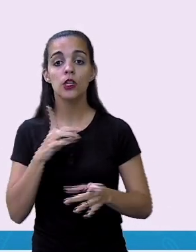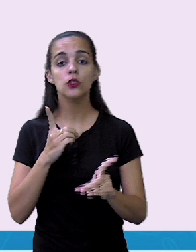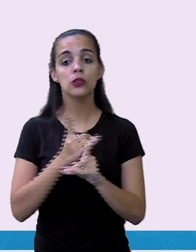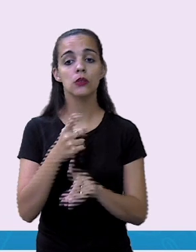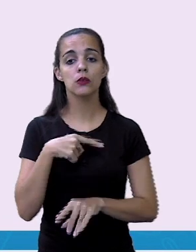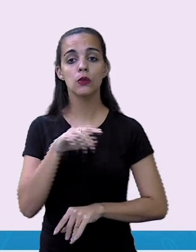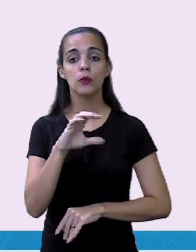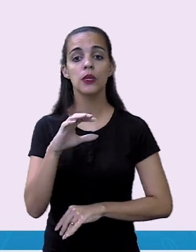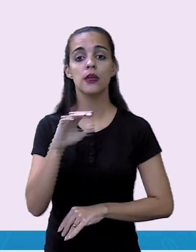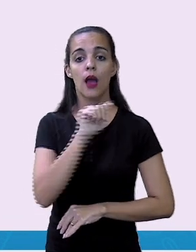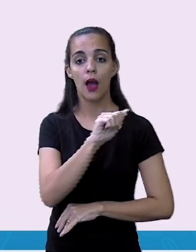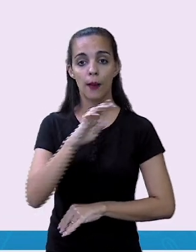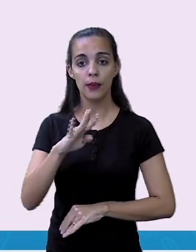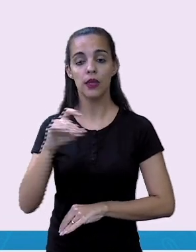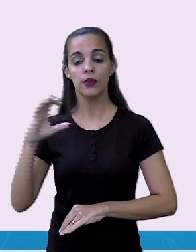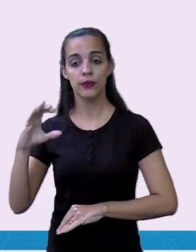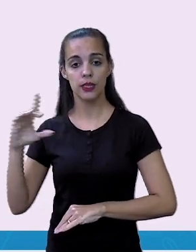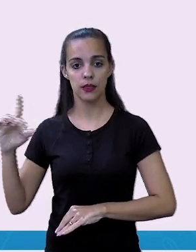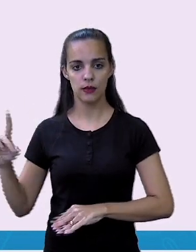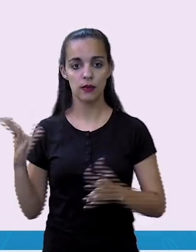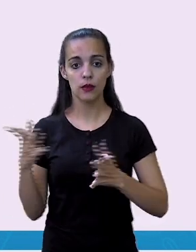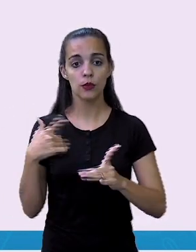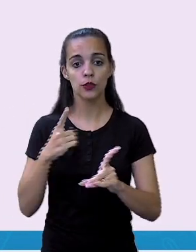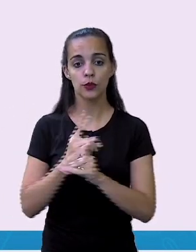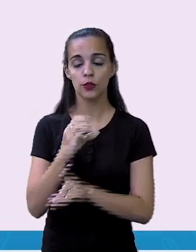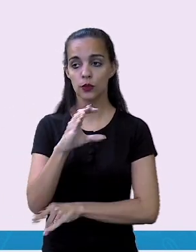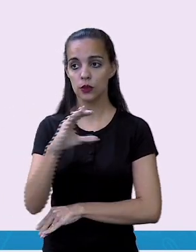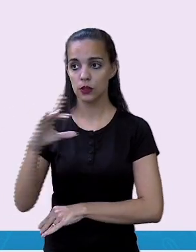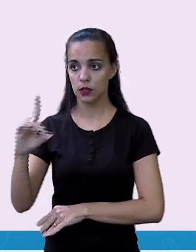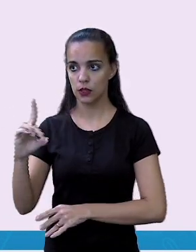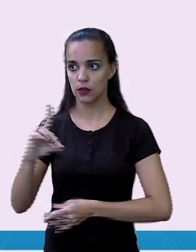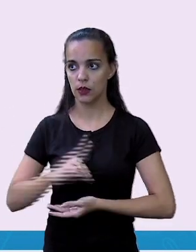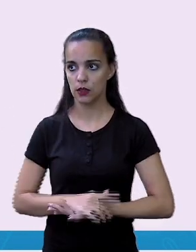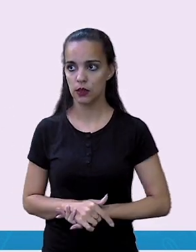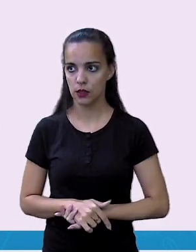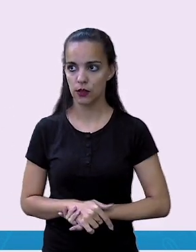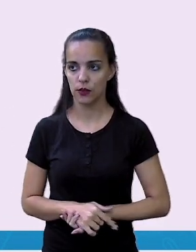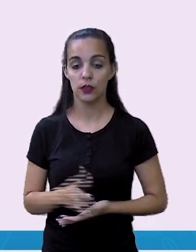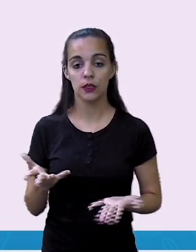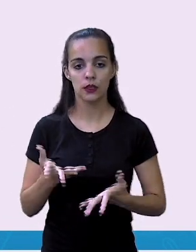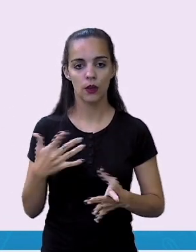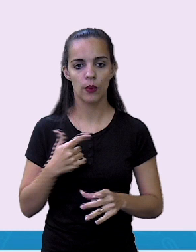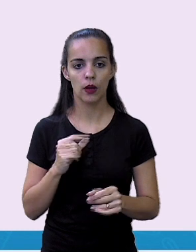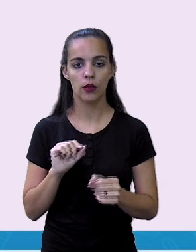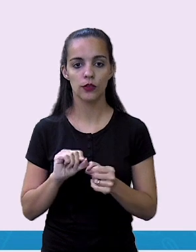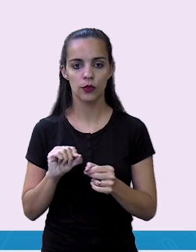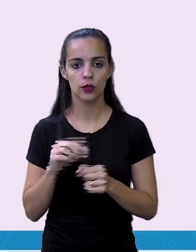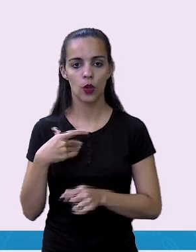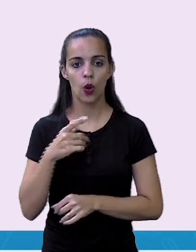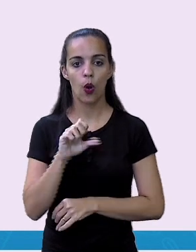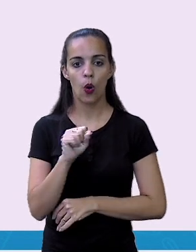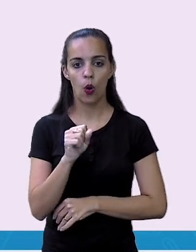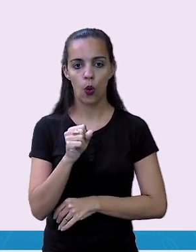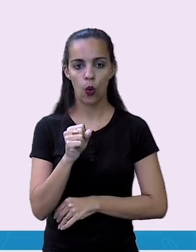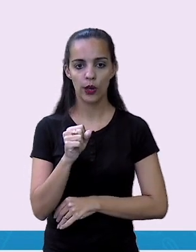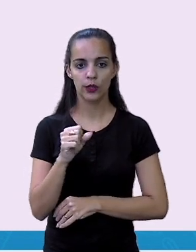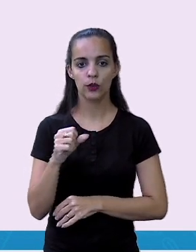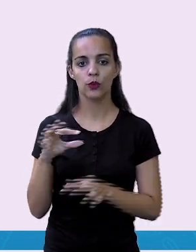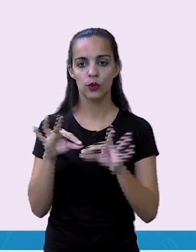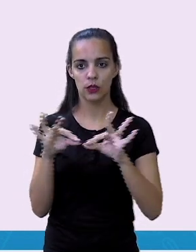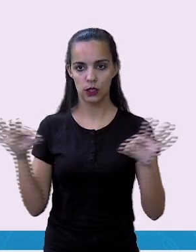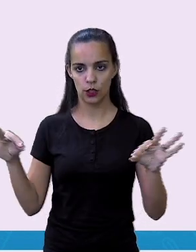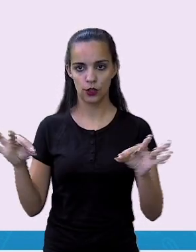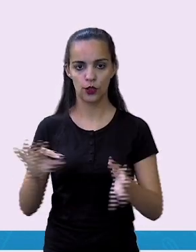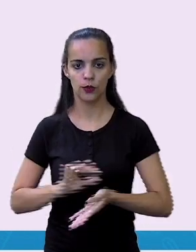CD. CD é x mais 2. 6 mais 2,